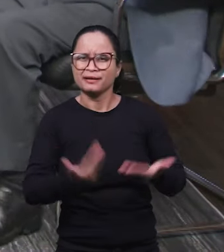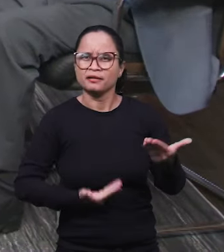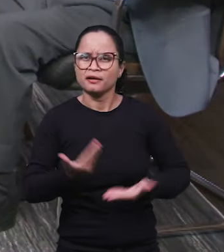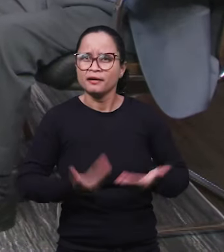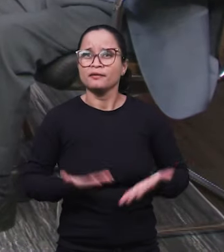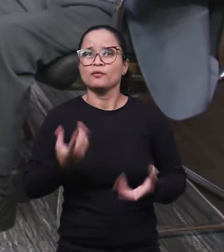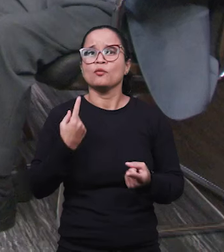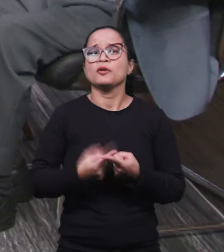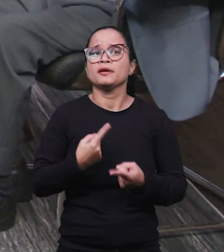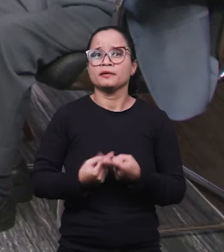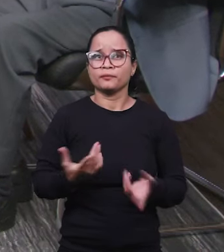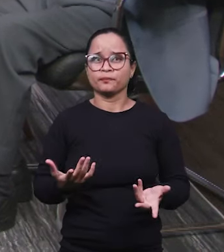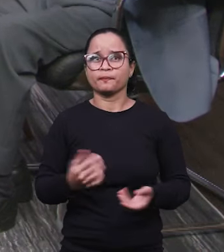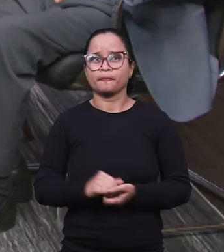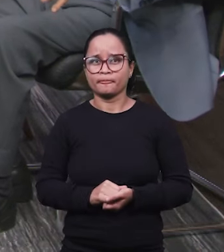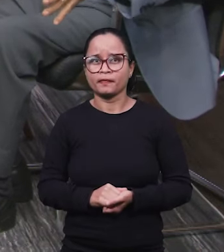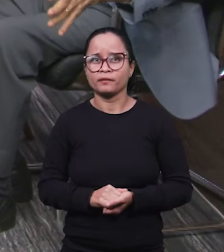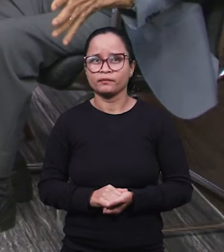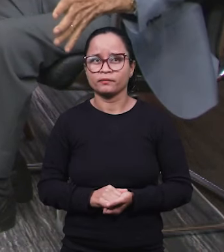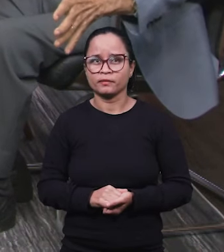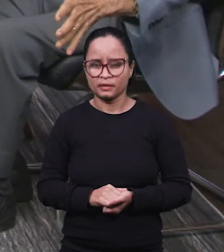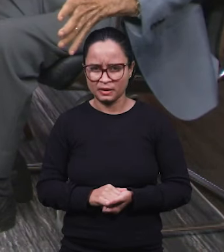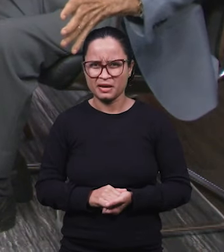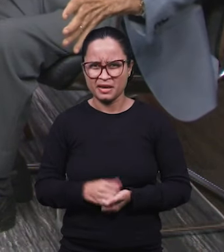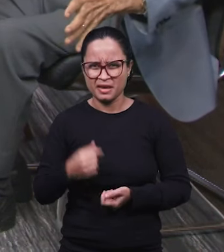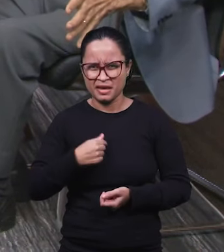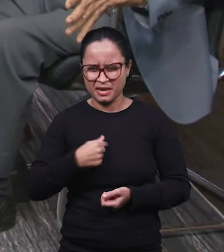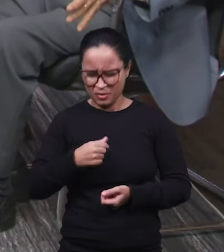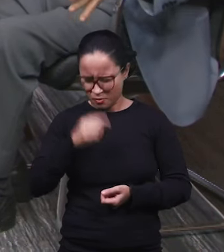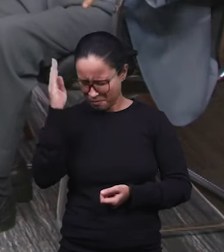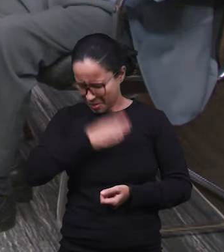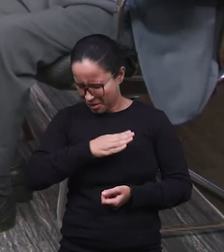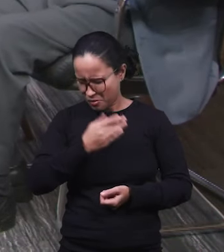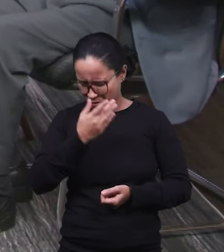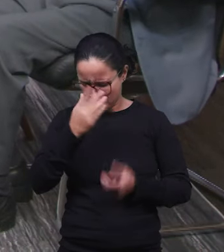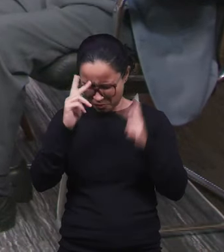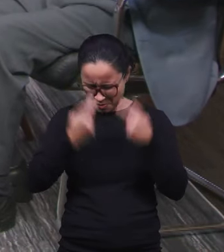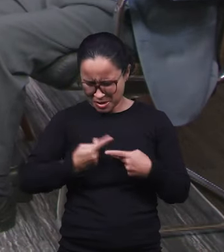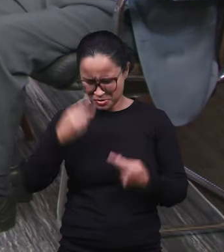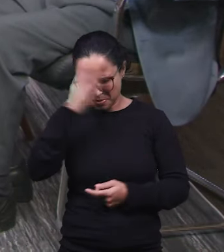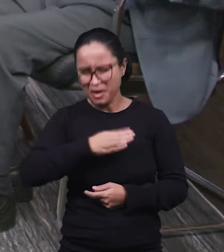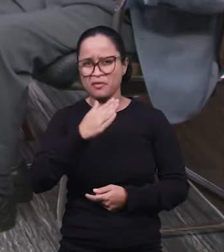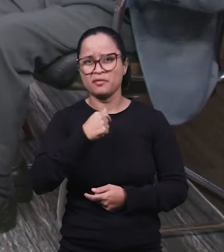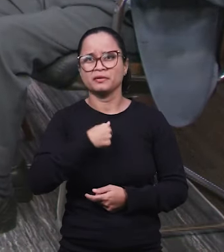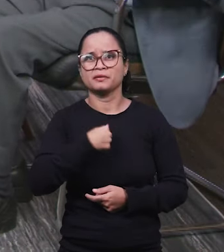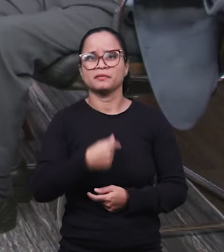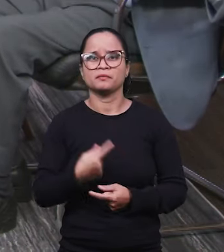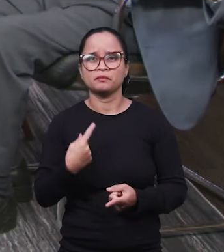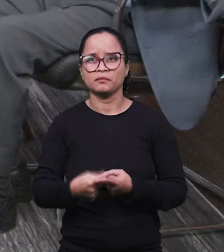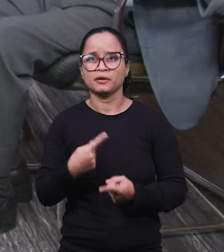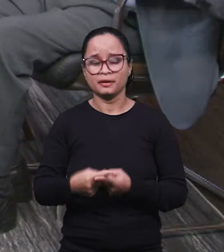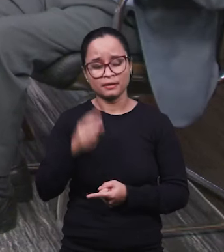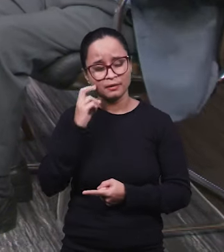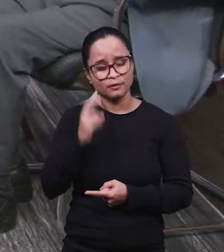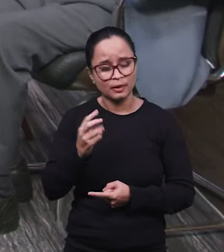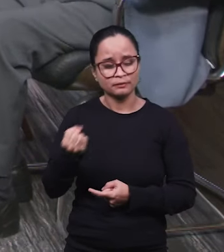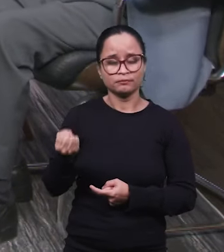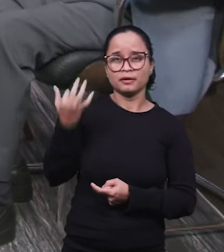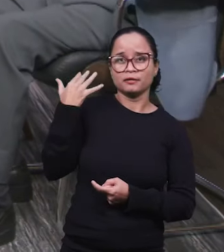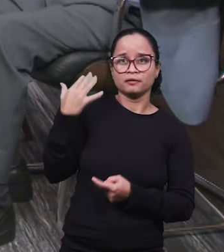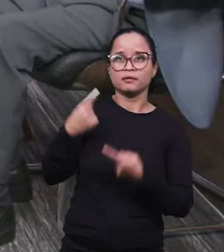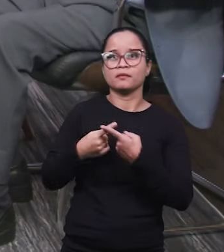Maldito homem que sou. Hein? Ele fala, miserável, né? Maldito homem. Ele é miserável. Que ele viu o seu passado.